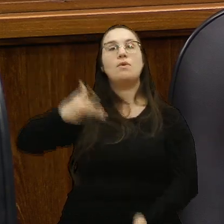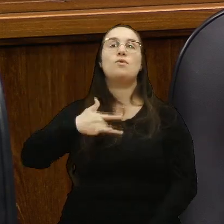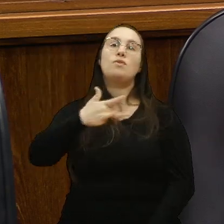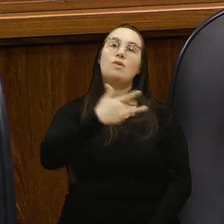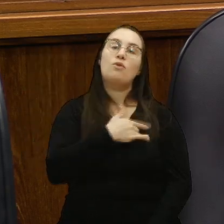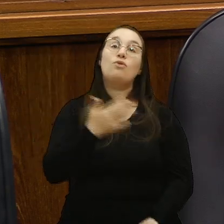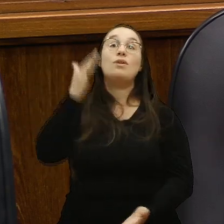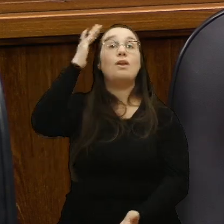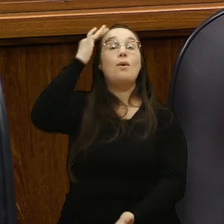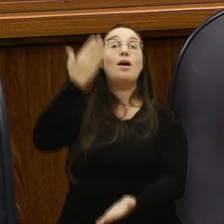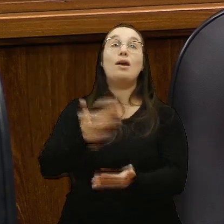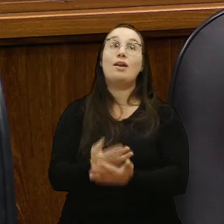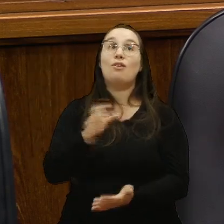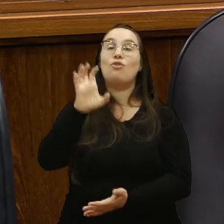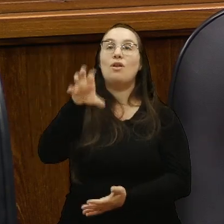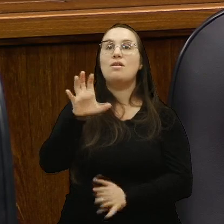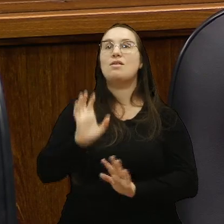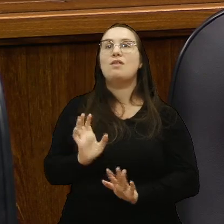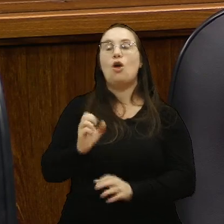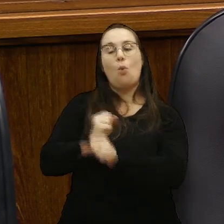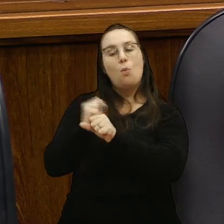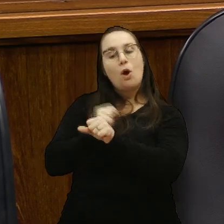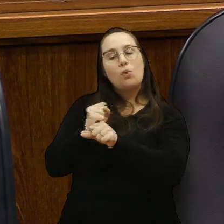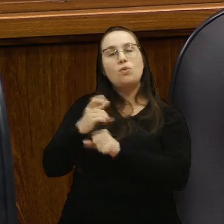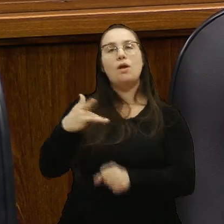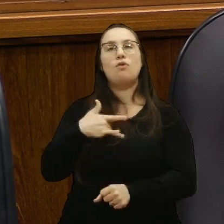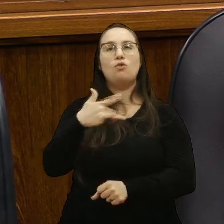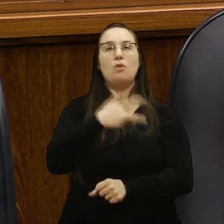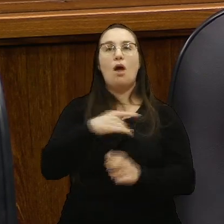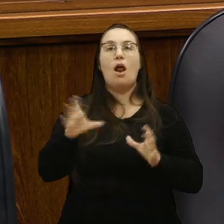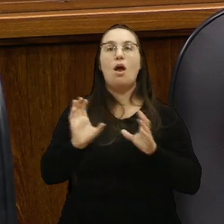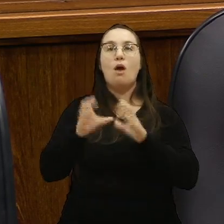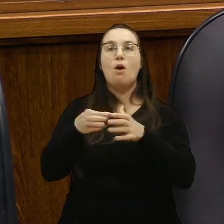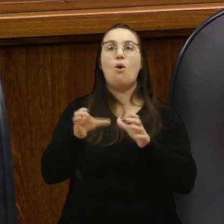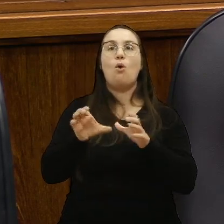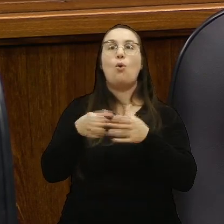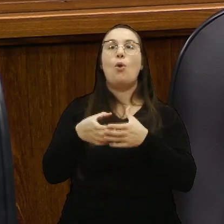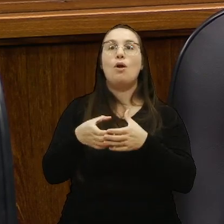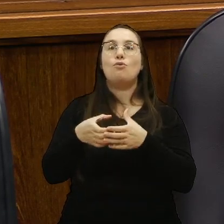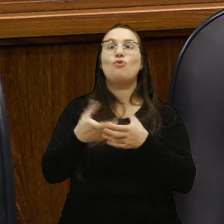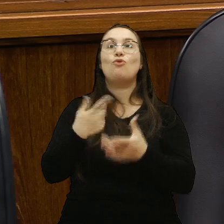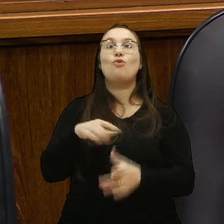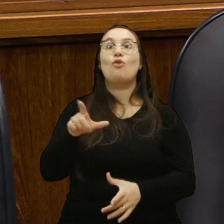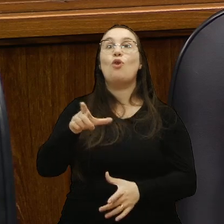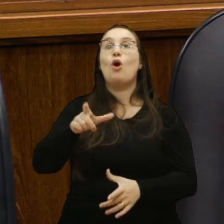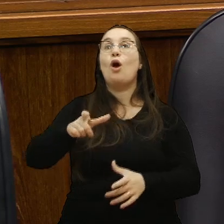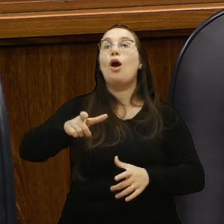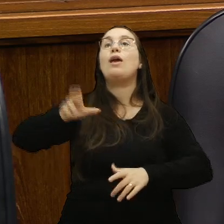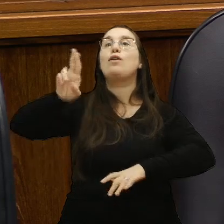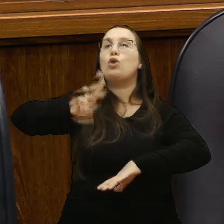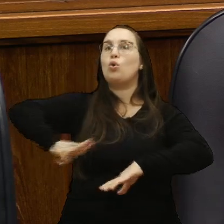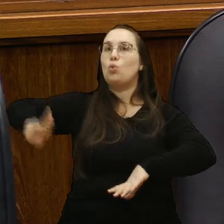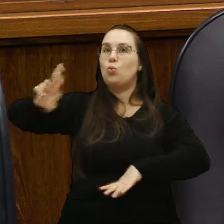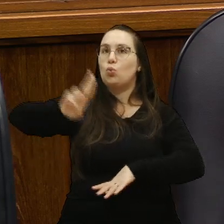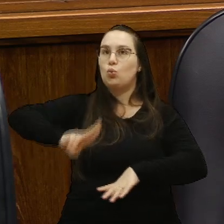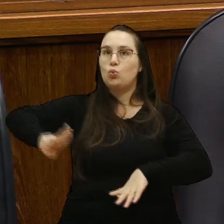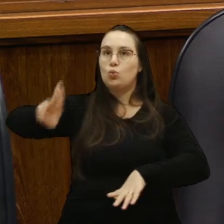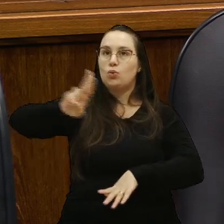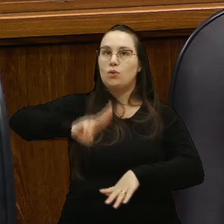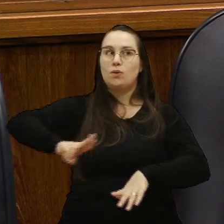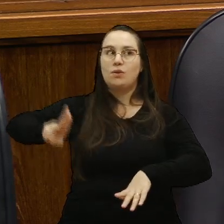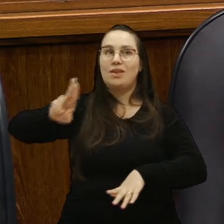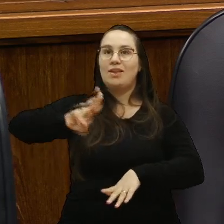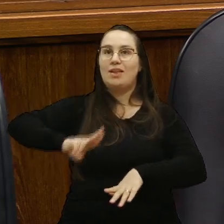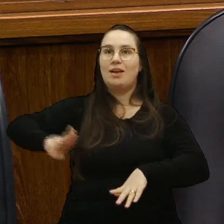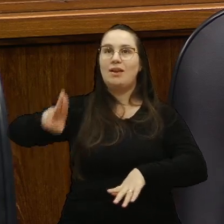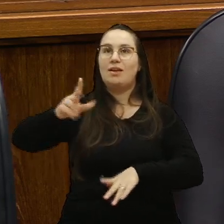eu acredito nisso, numa construção de uma saúde coletiva, onde o usuário e